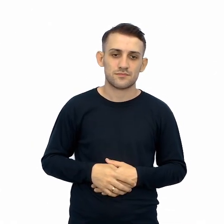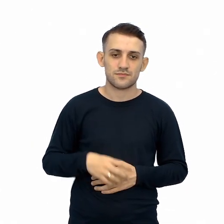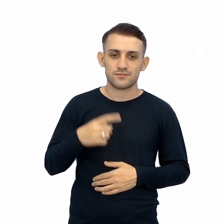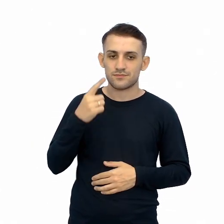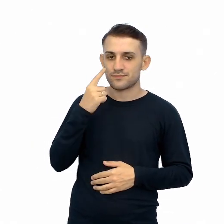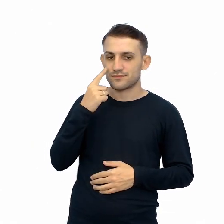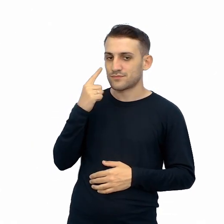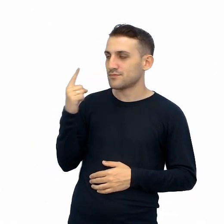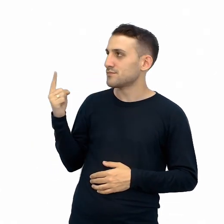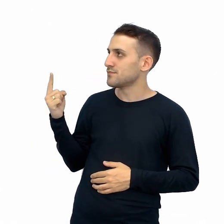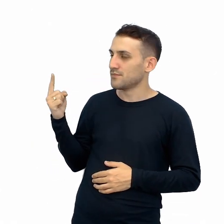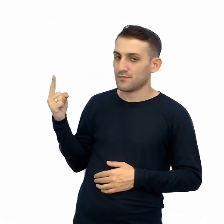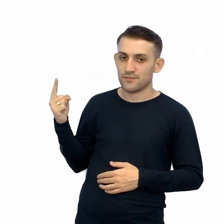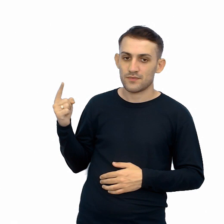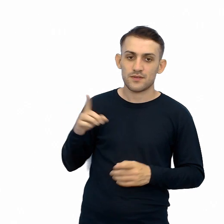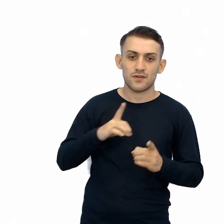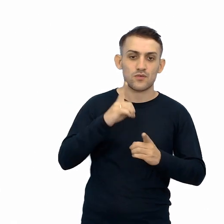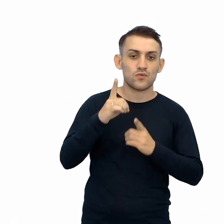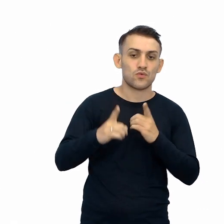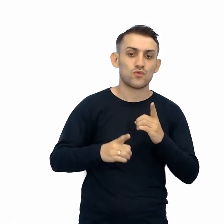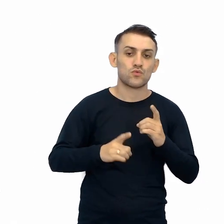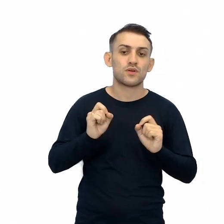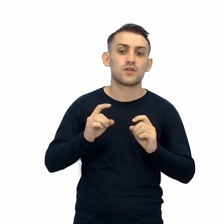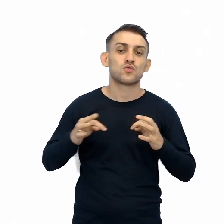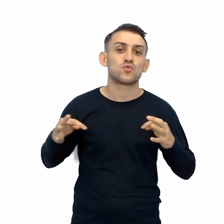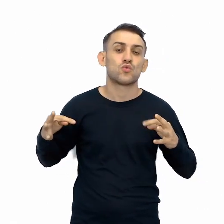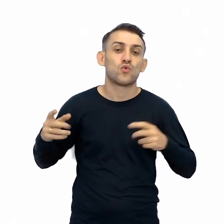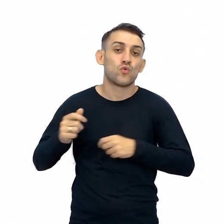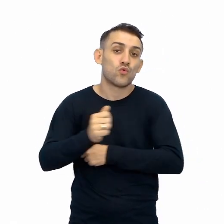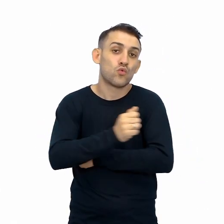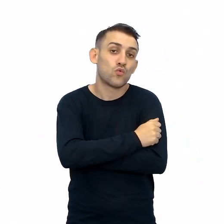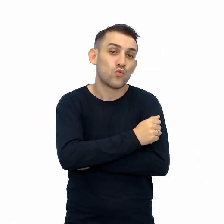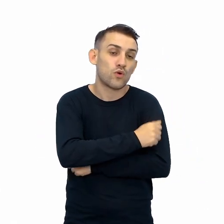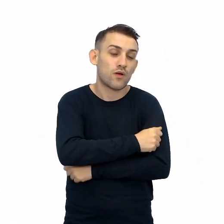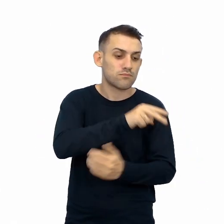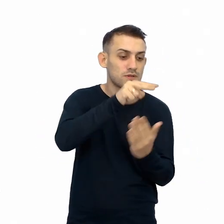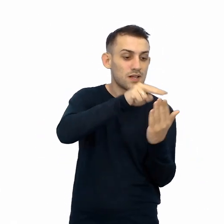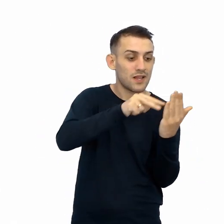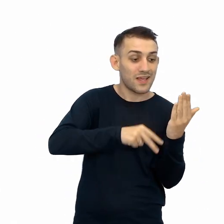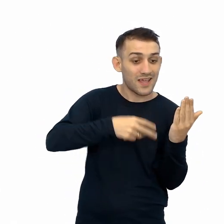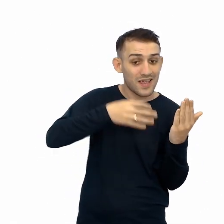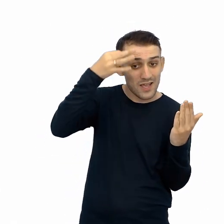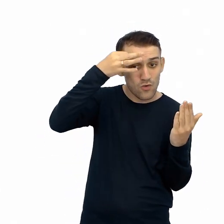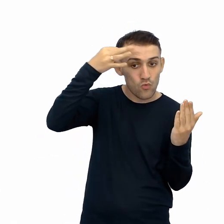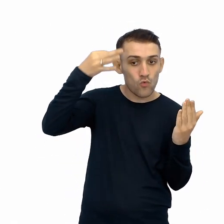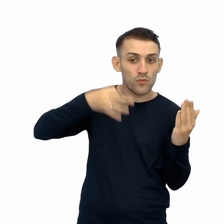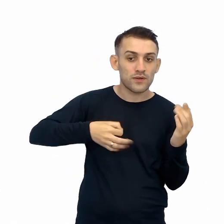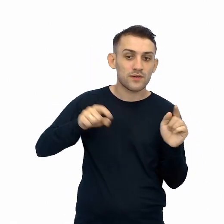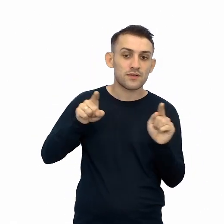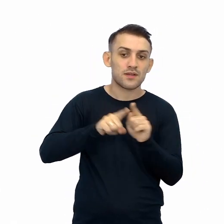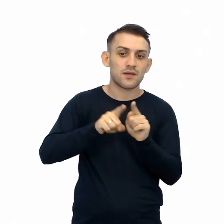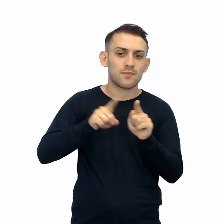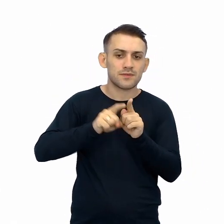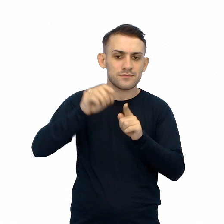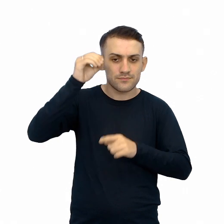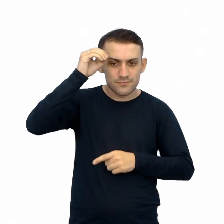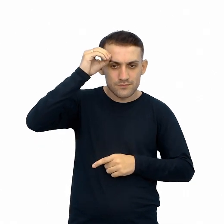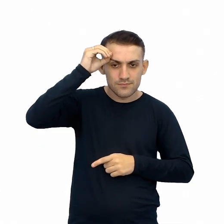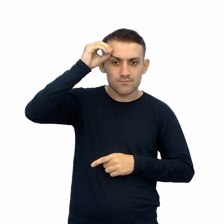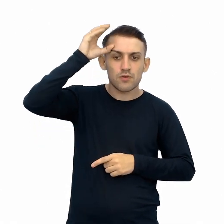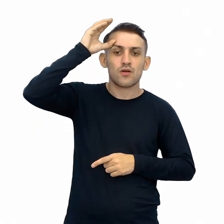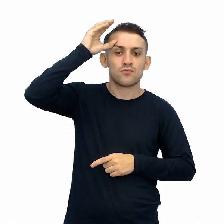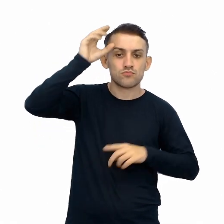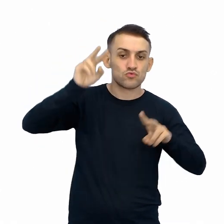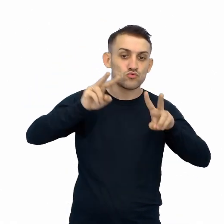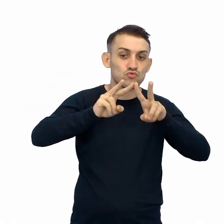sequência didática pretende que os estudantes leiam, compreendam e ampliem os conhecimentos